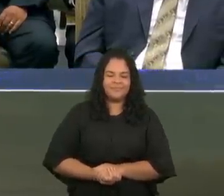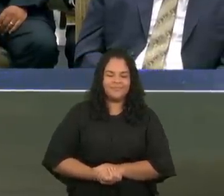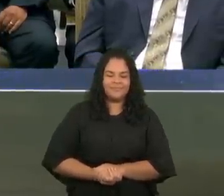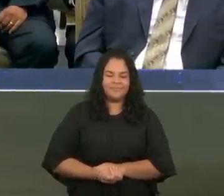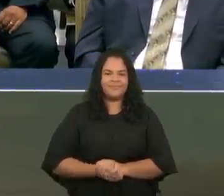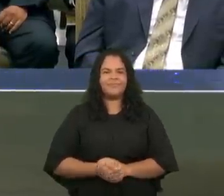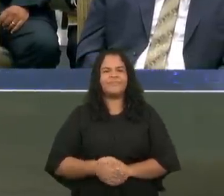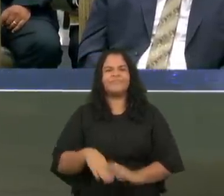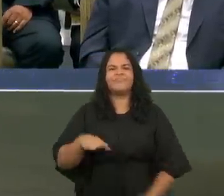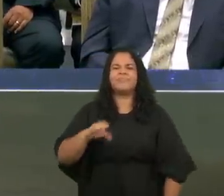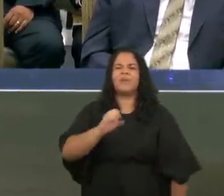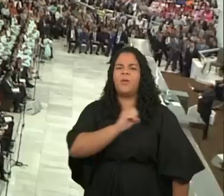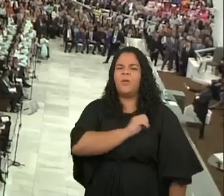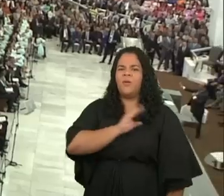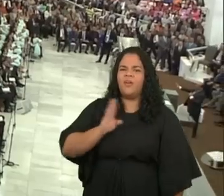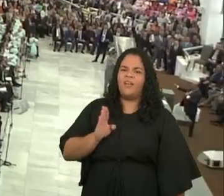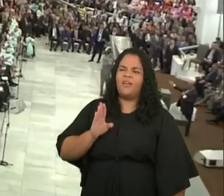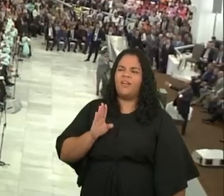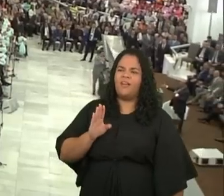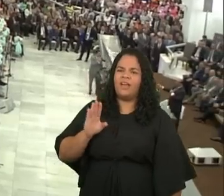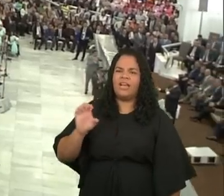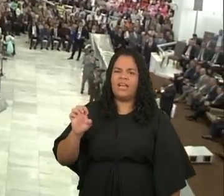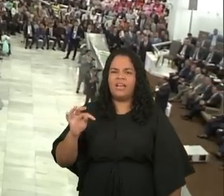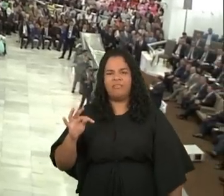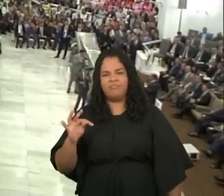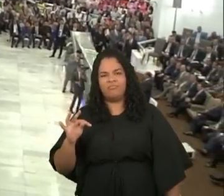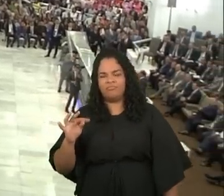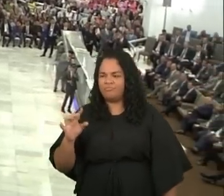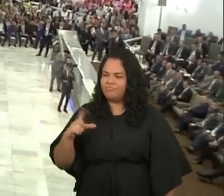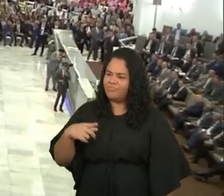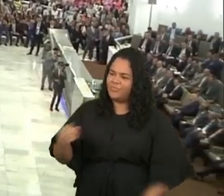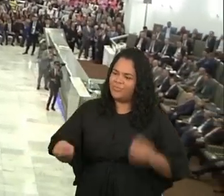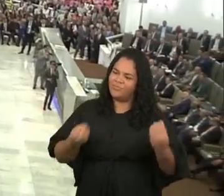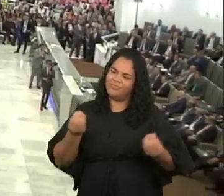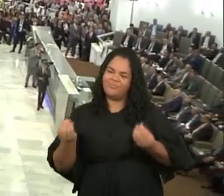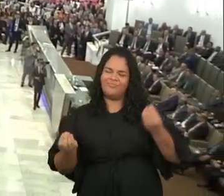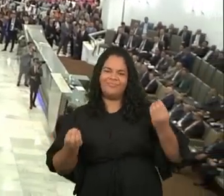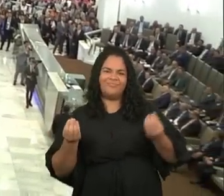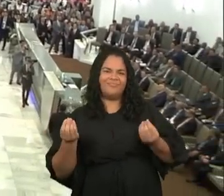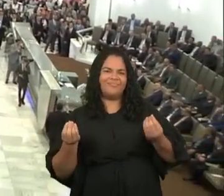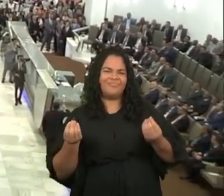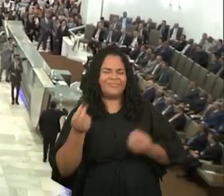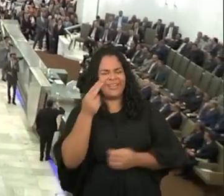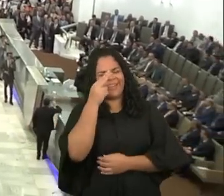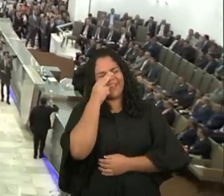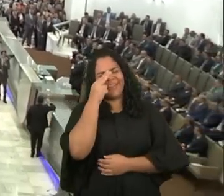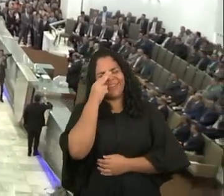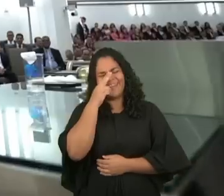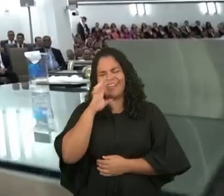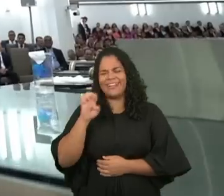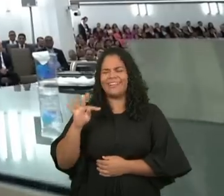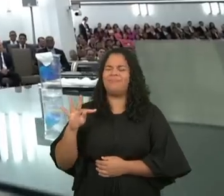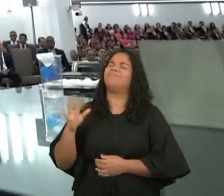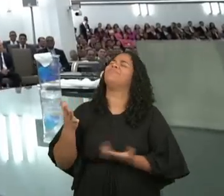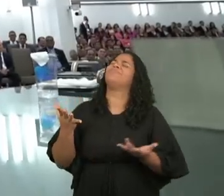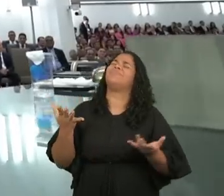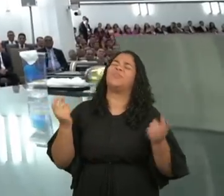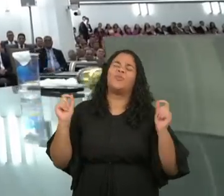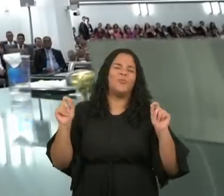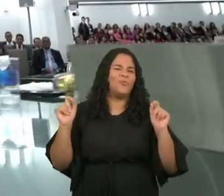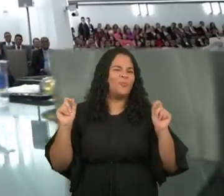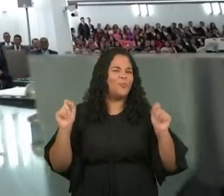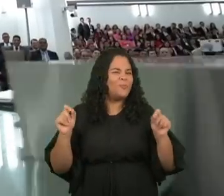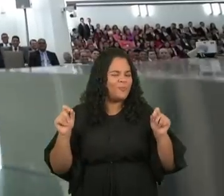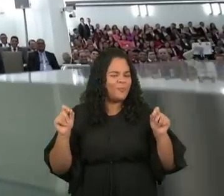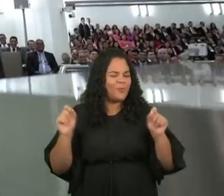ET. Obreiro vamos ET. Falar obreiro, não, ele é obreiro, mas vamos dizer assim, crente ET. Crente. Ele vai rir muito, não vai?